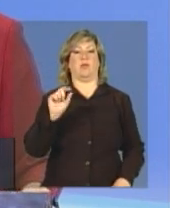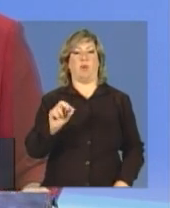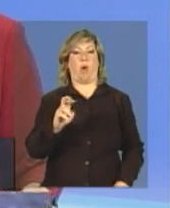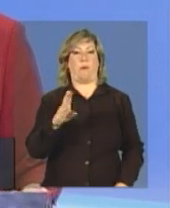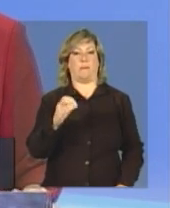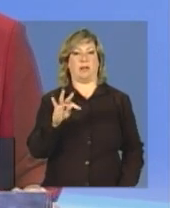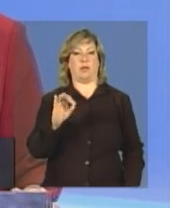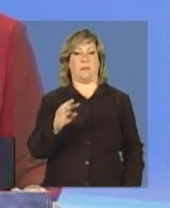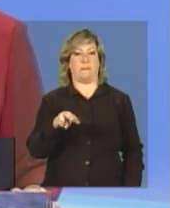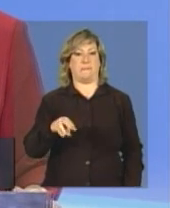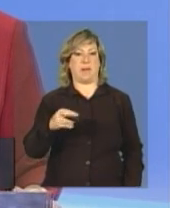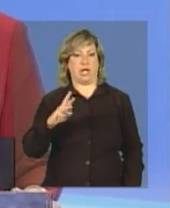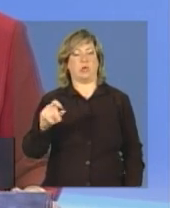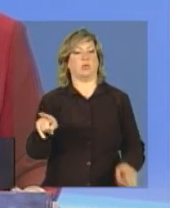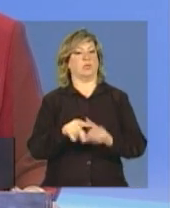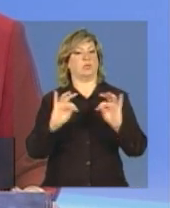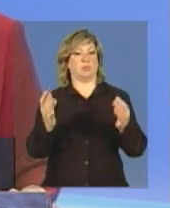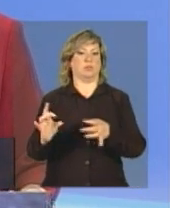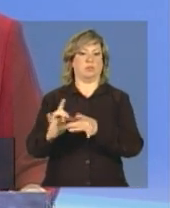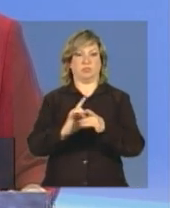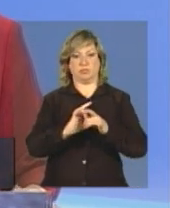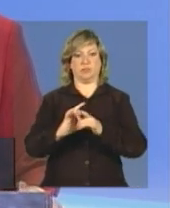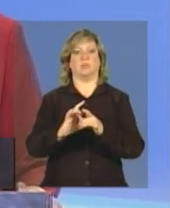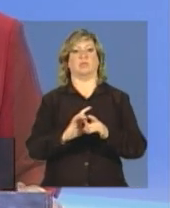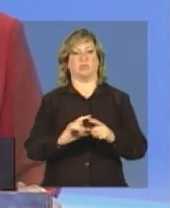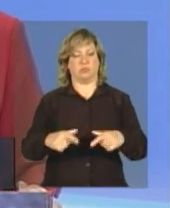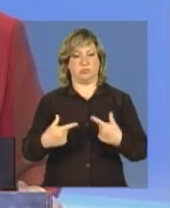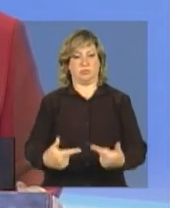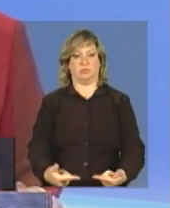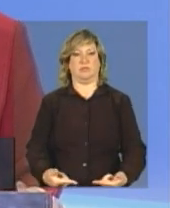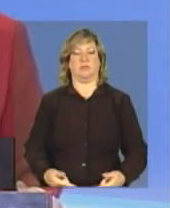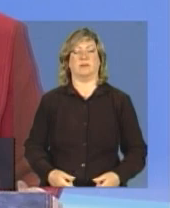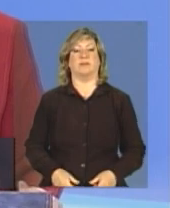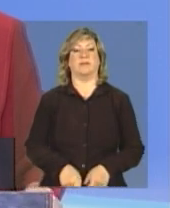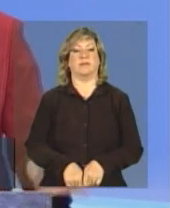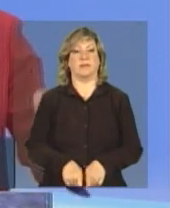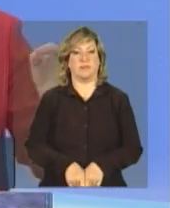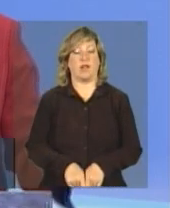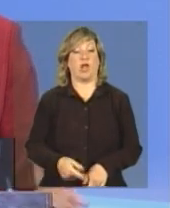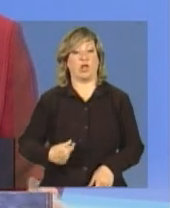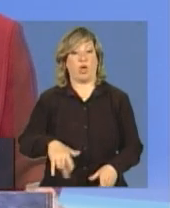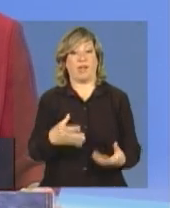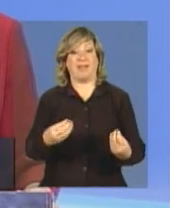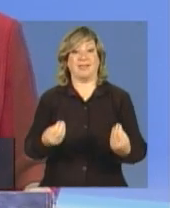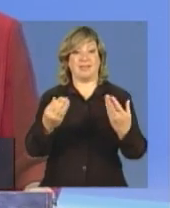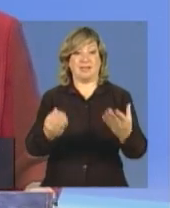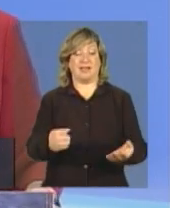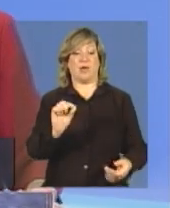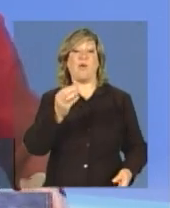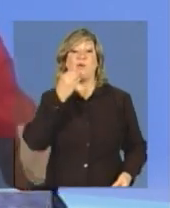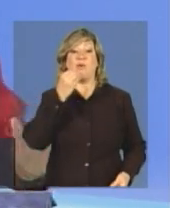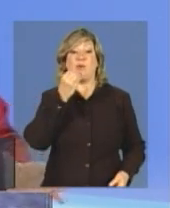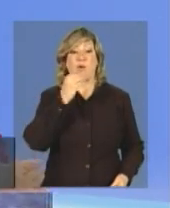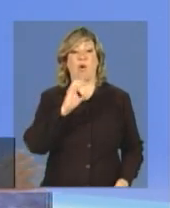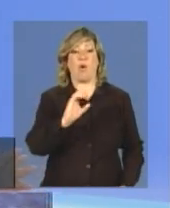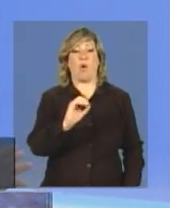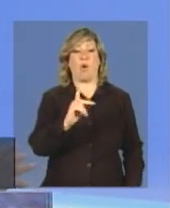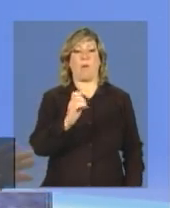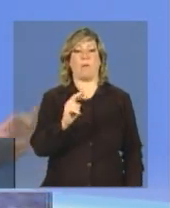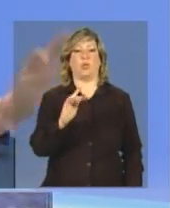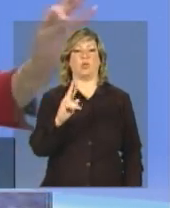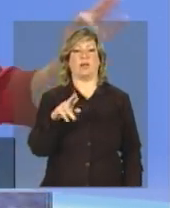Este projeto é um projeto em que nós queremos garantir uma oportunidade lá